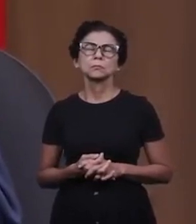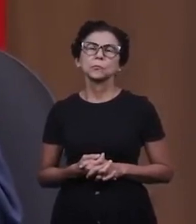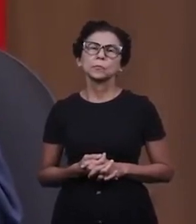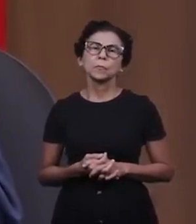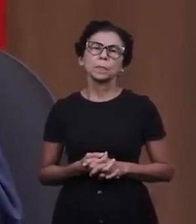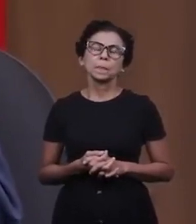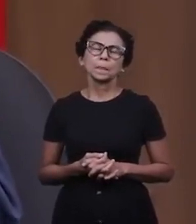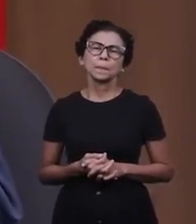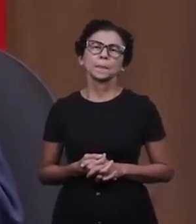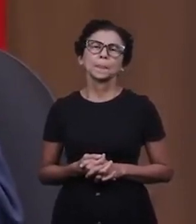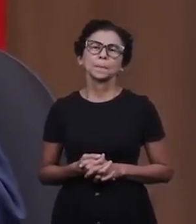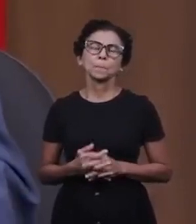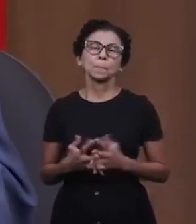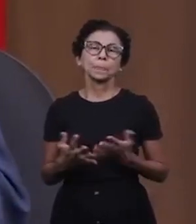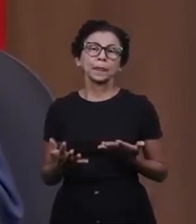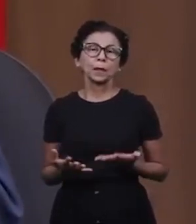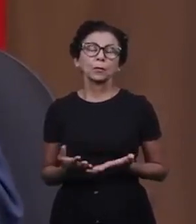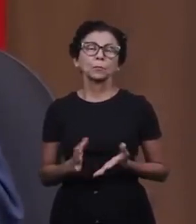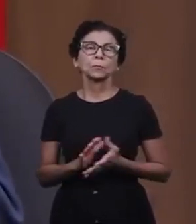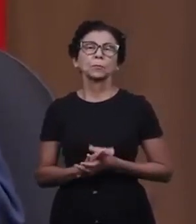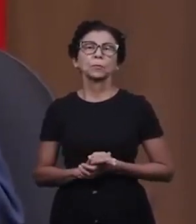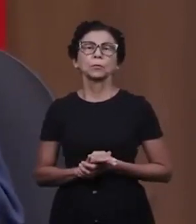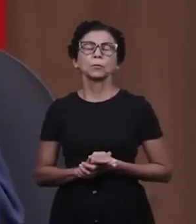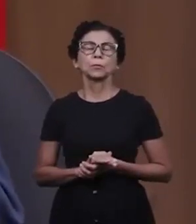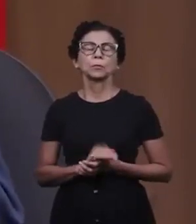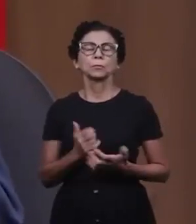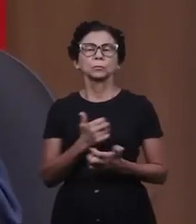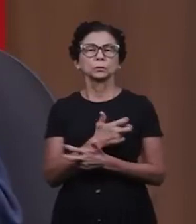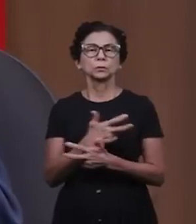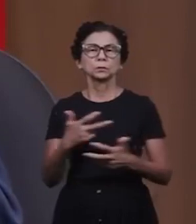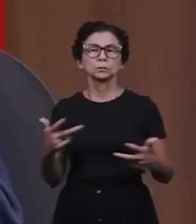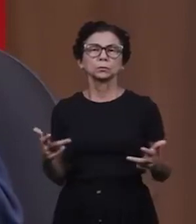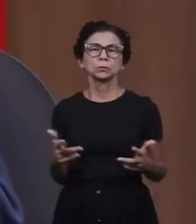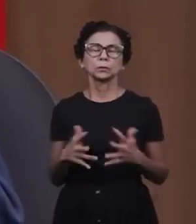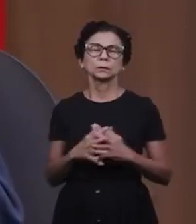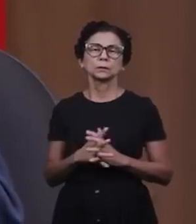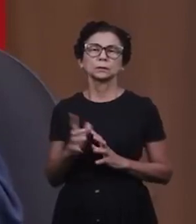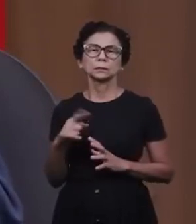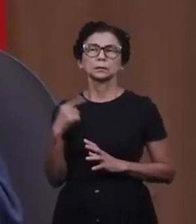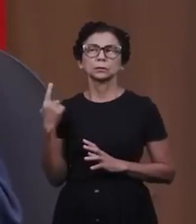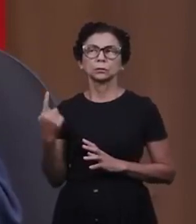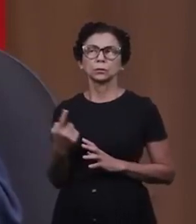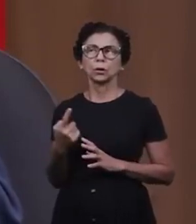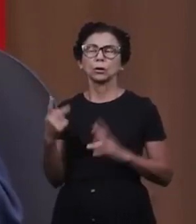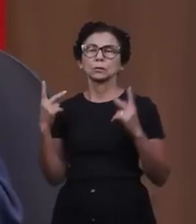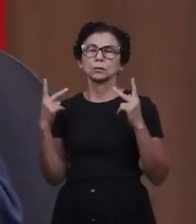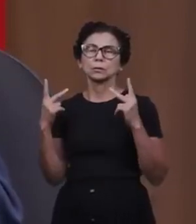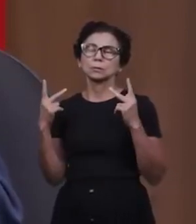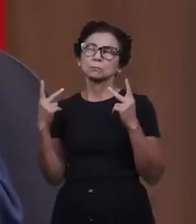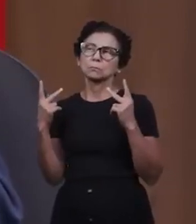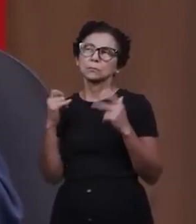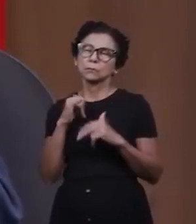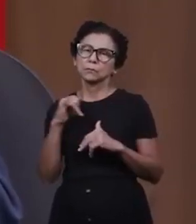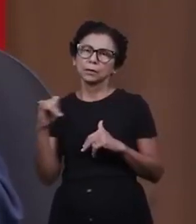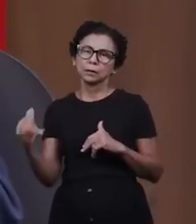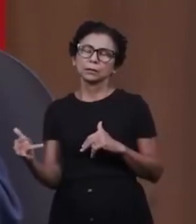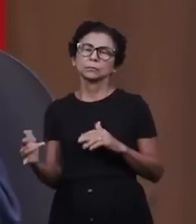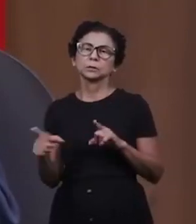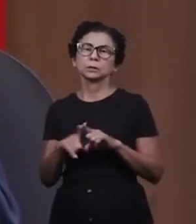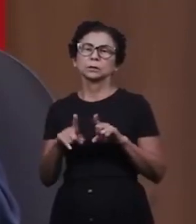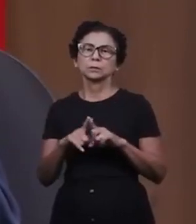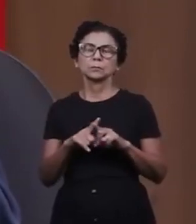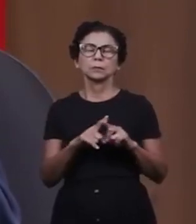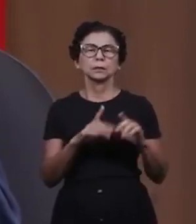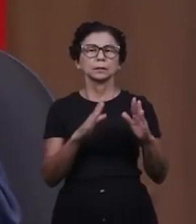igrejas evangélicas também assim falam. Primeiro,